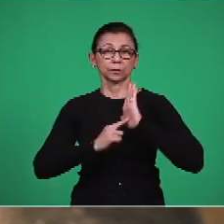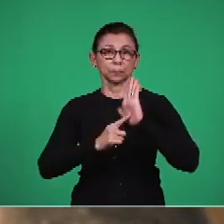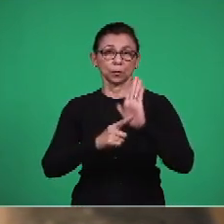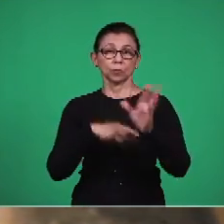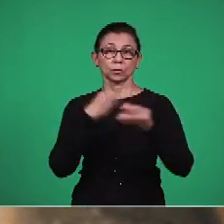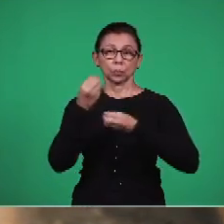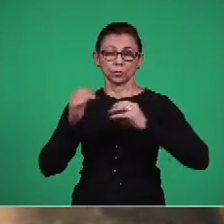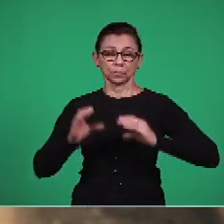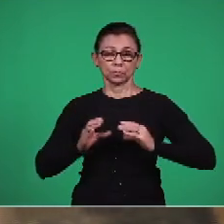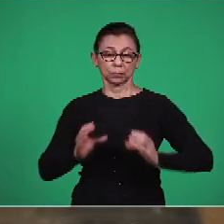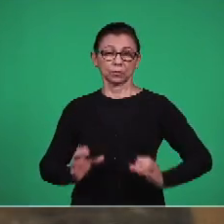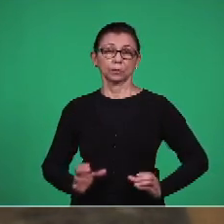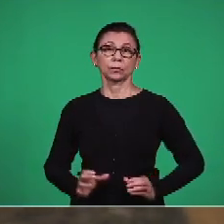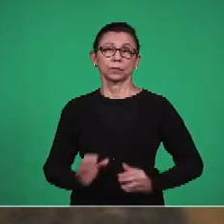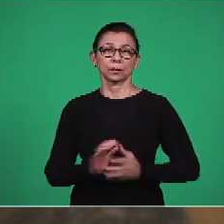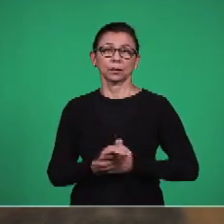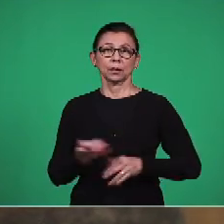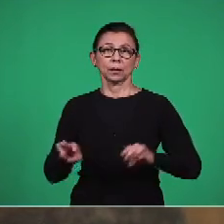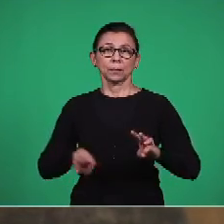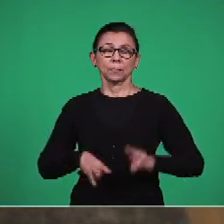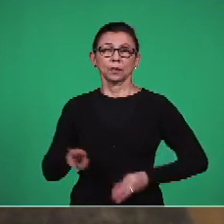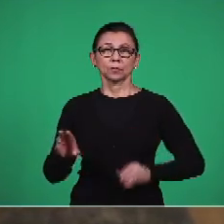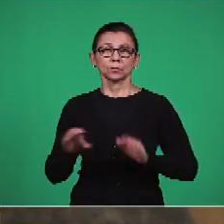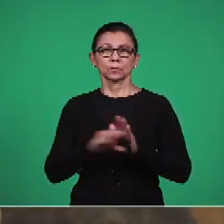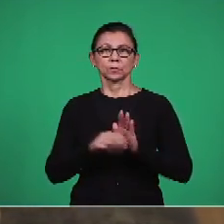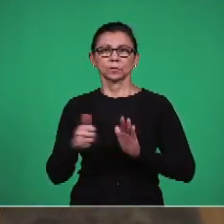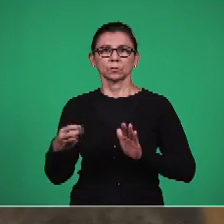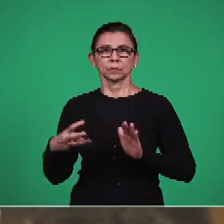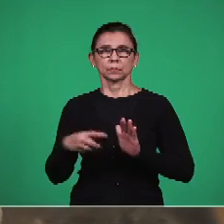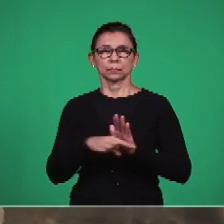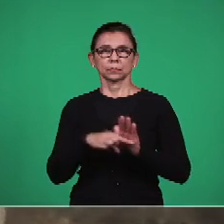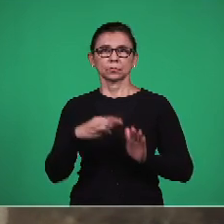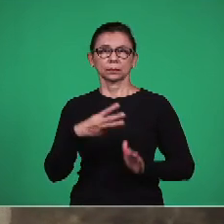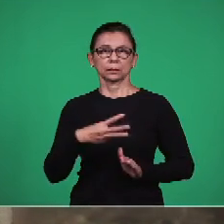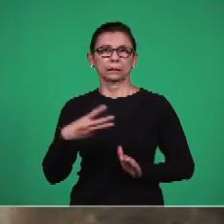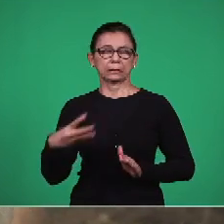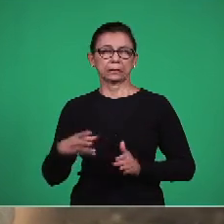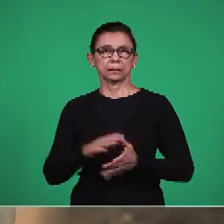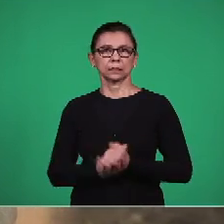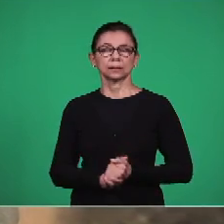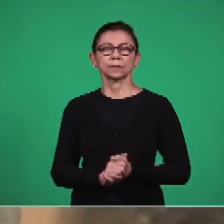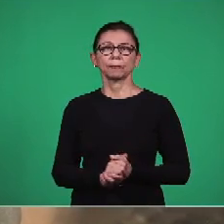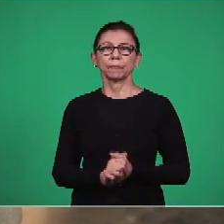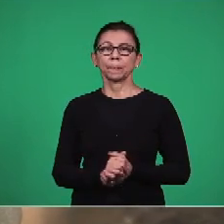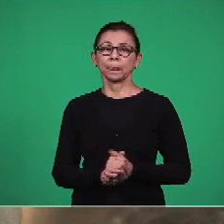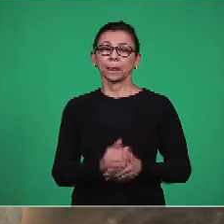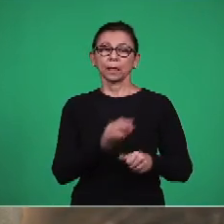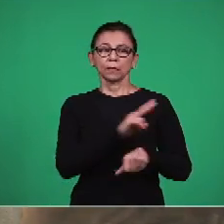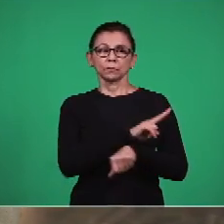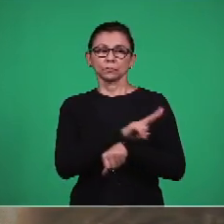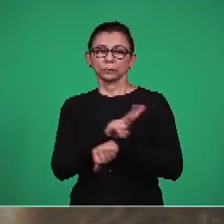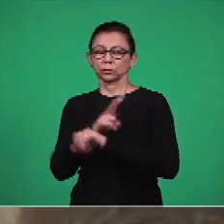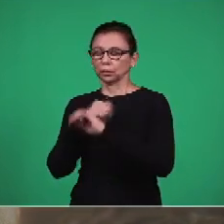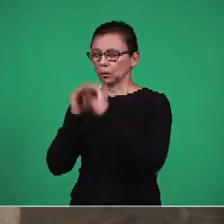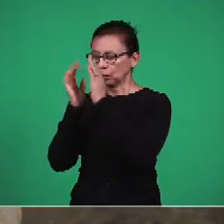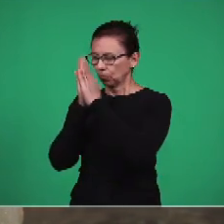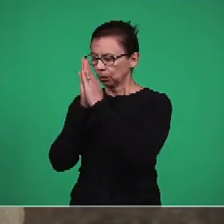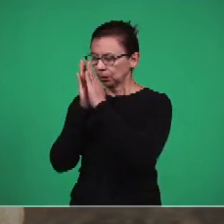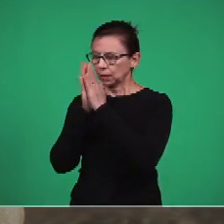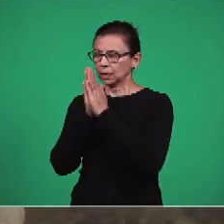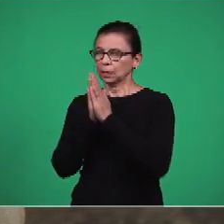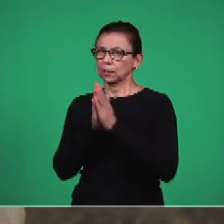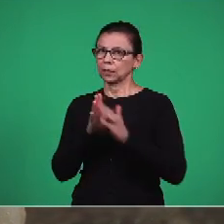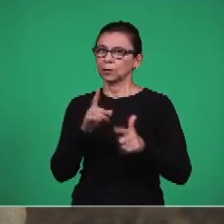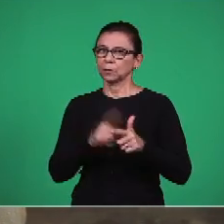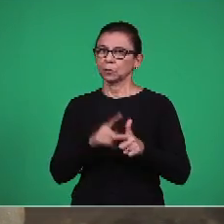preparo, é Marcos 13, 33, que diz assim: olhai, vigiai e orai, porque não